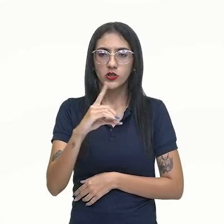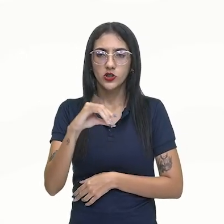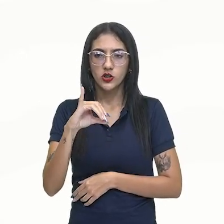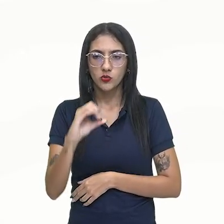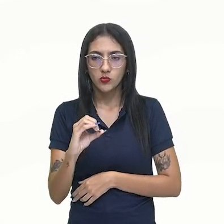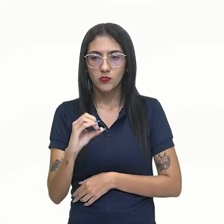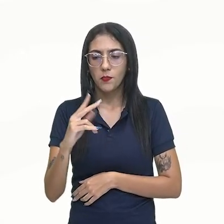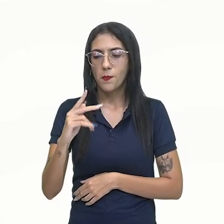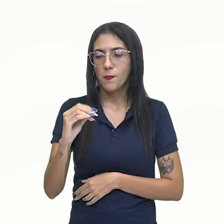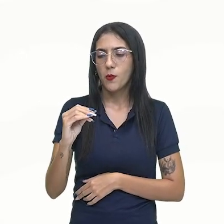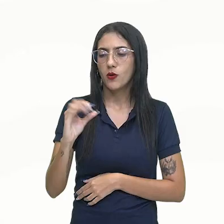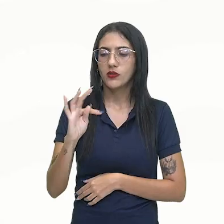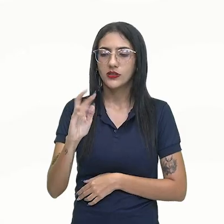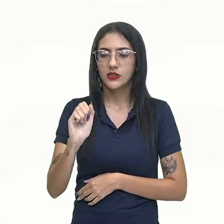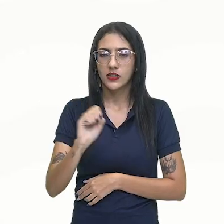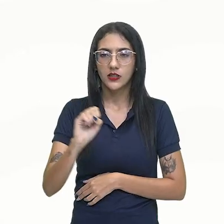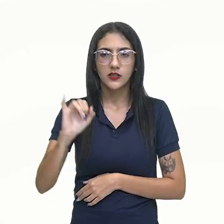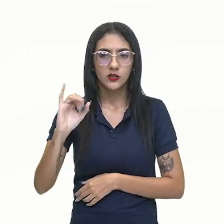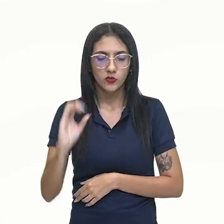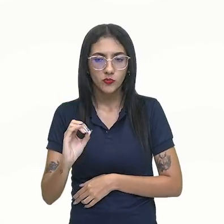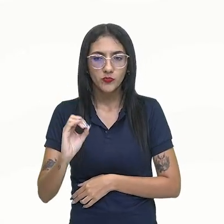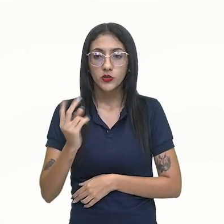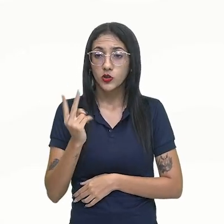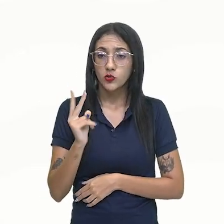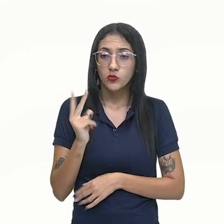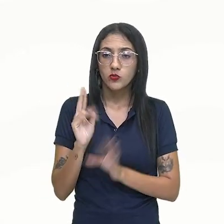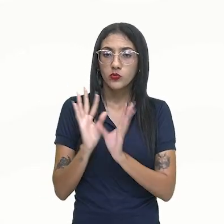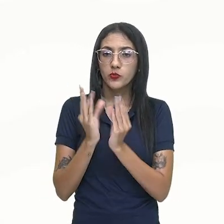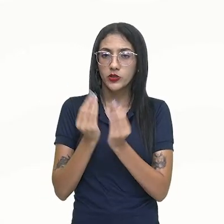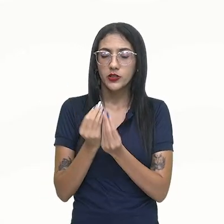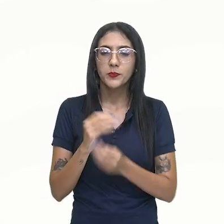tá bom? Mas também temos uma outra forma